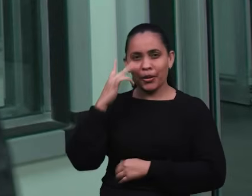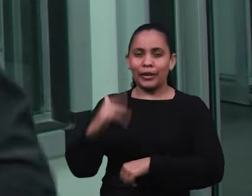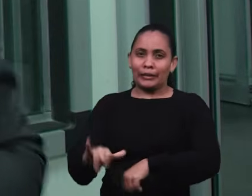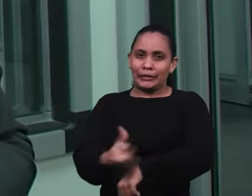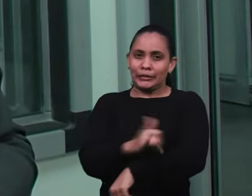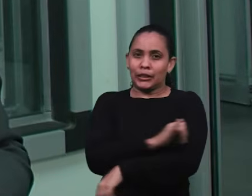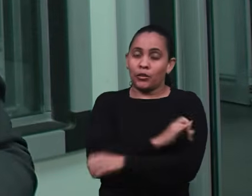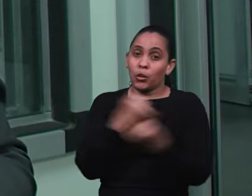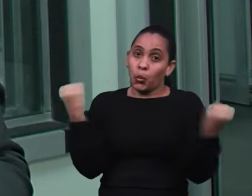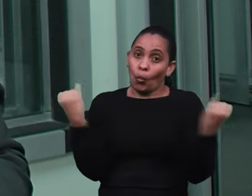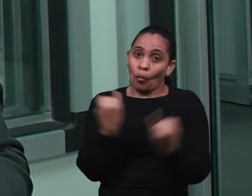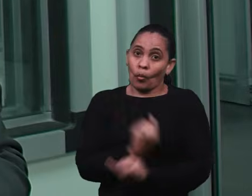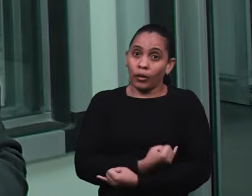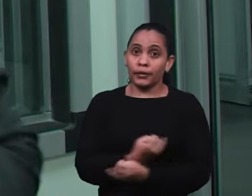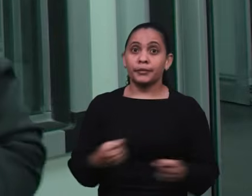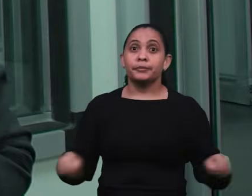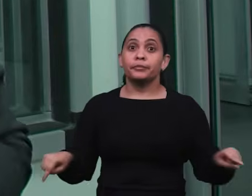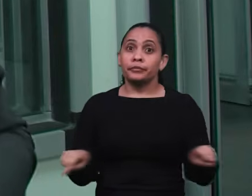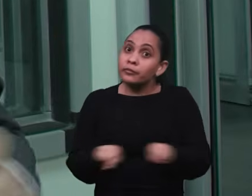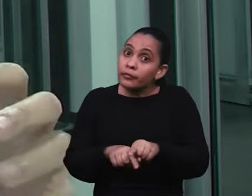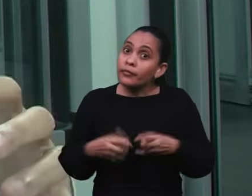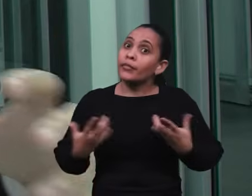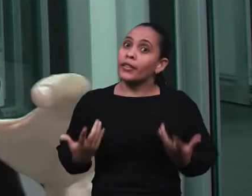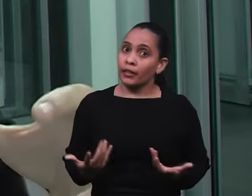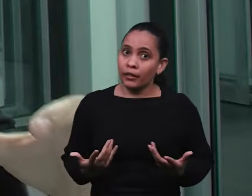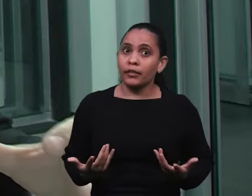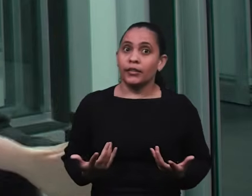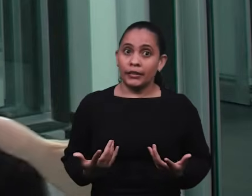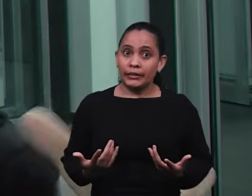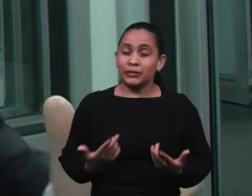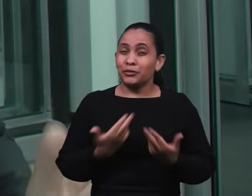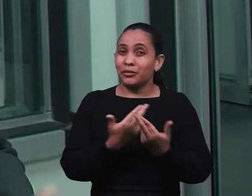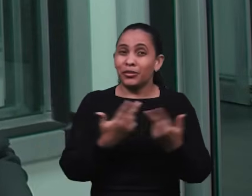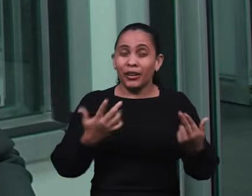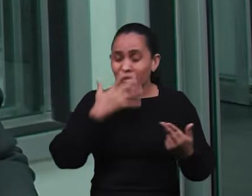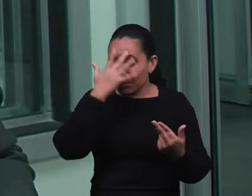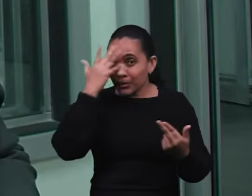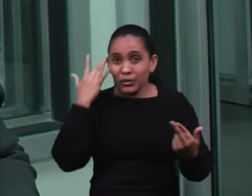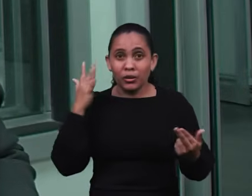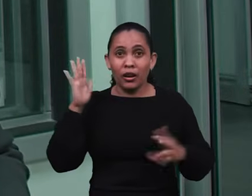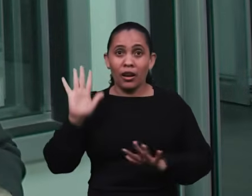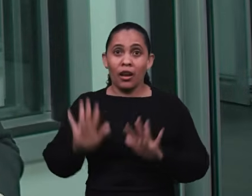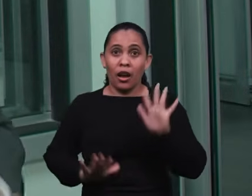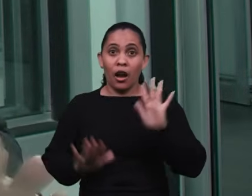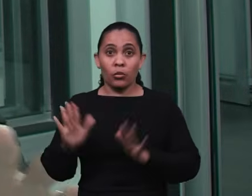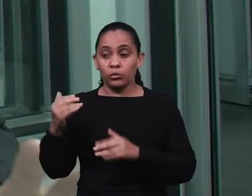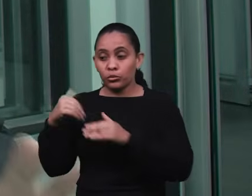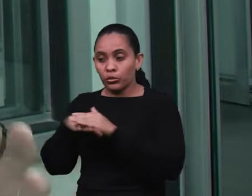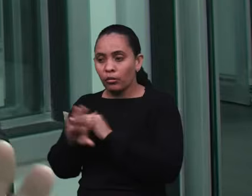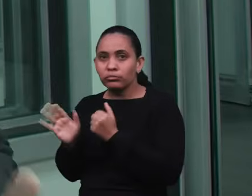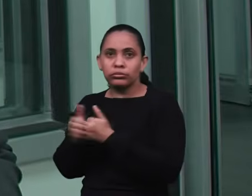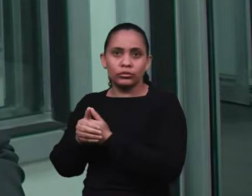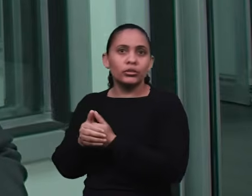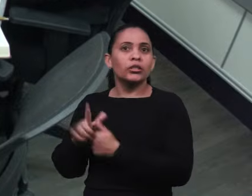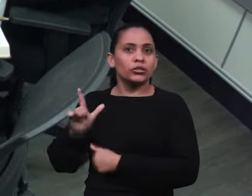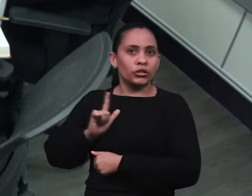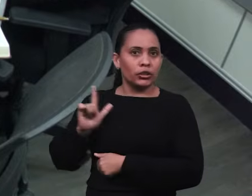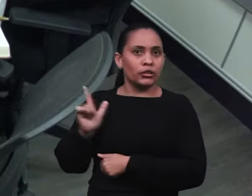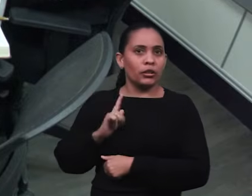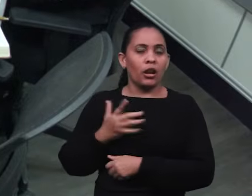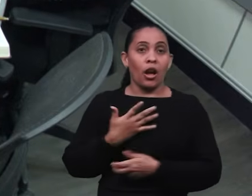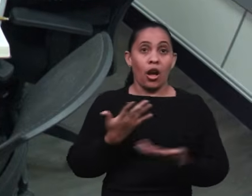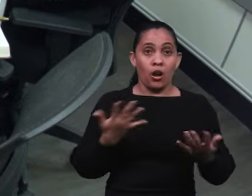né, de 20, 21, 22, devorou muito ativo de muitas pessoas, né? Alguns tinham em reserva, outros muitos, não. Por